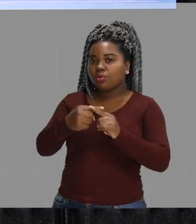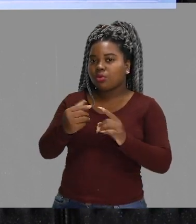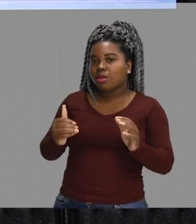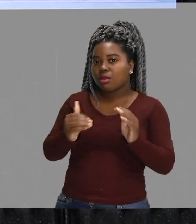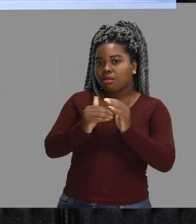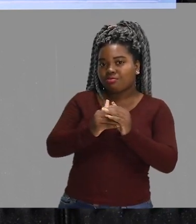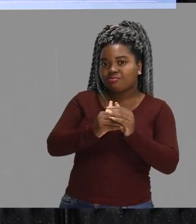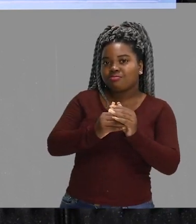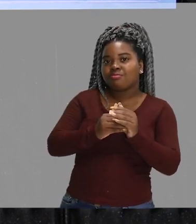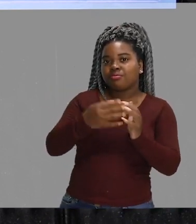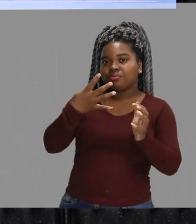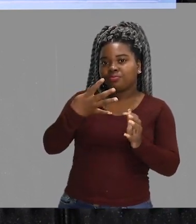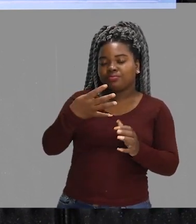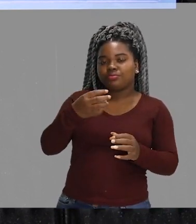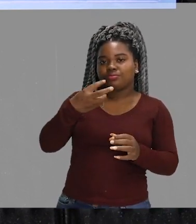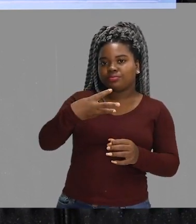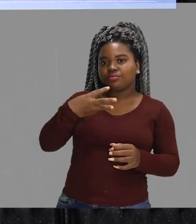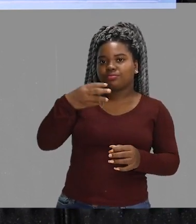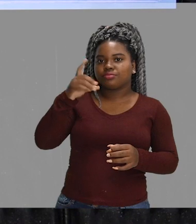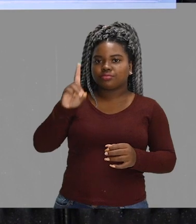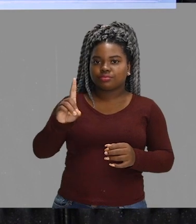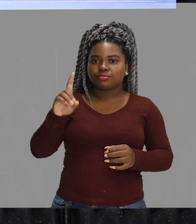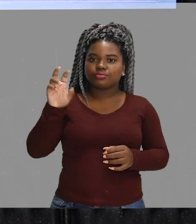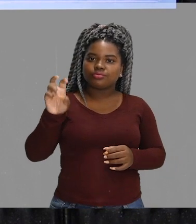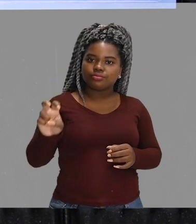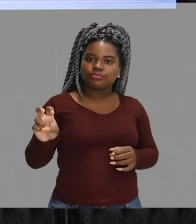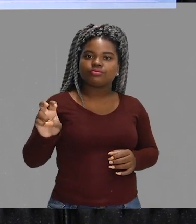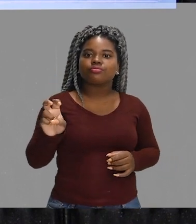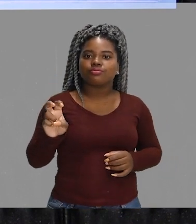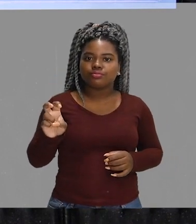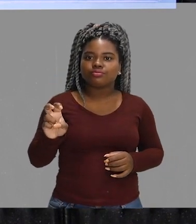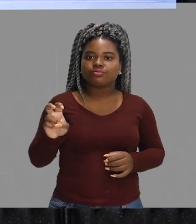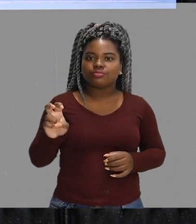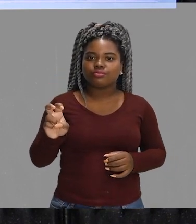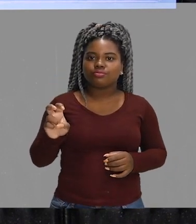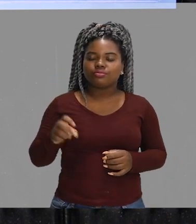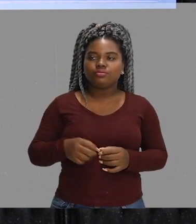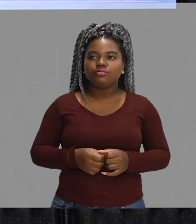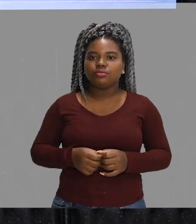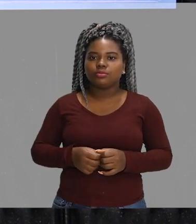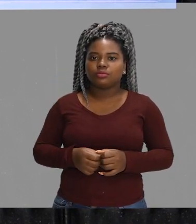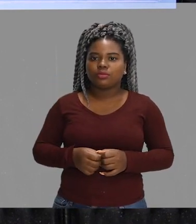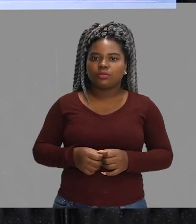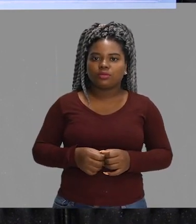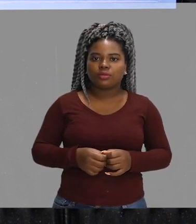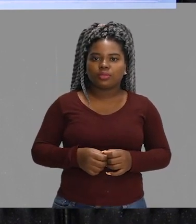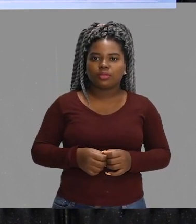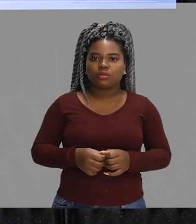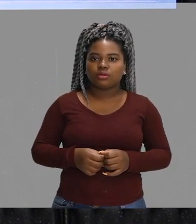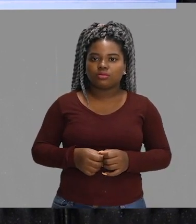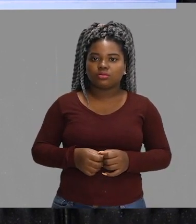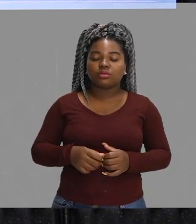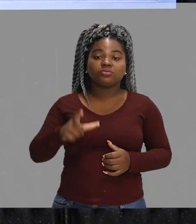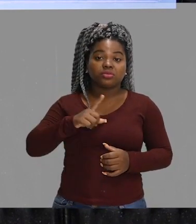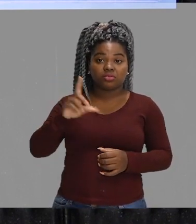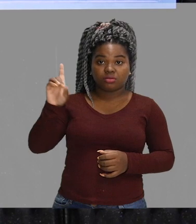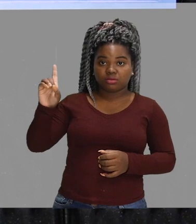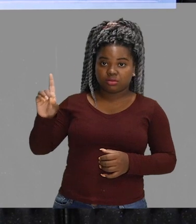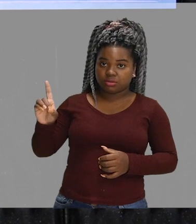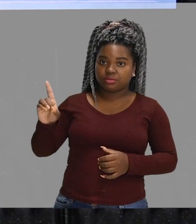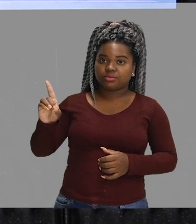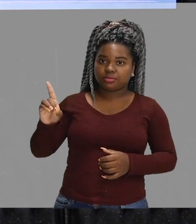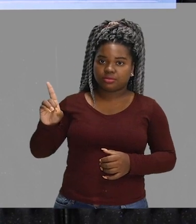para isso, basta que a gente faça a sua distribuição eletrônica. O cloro,